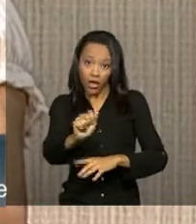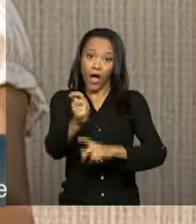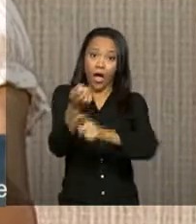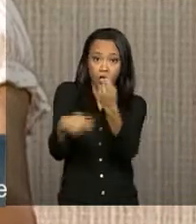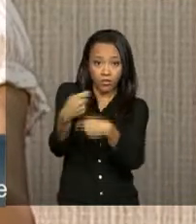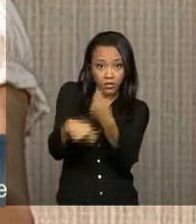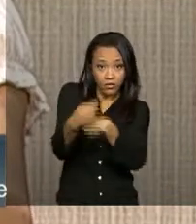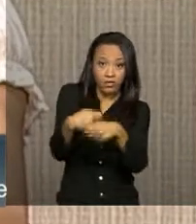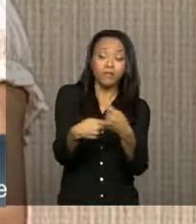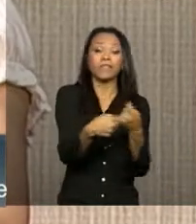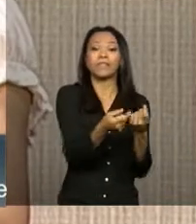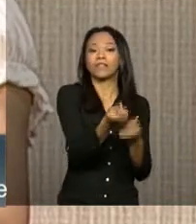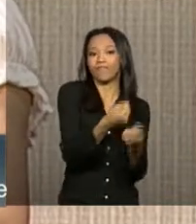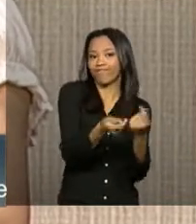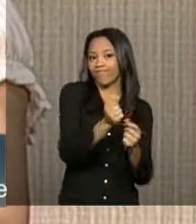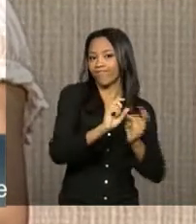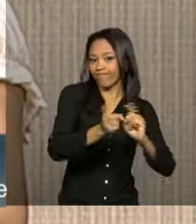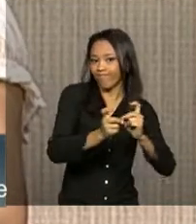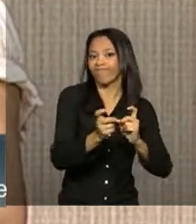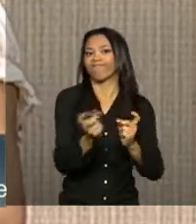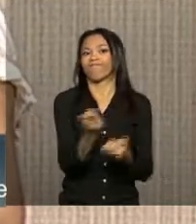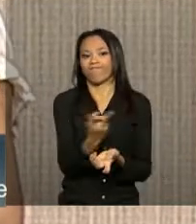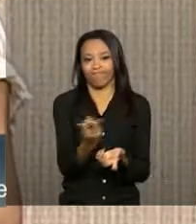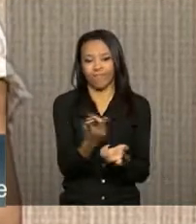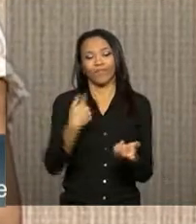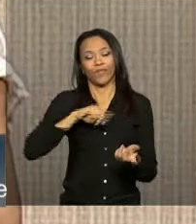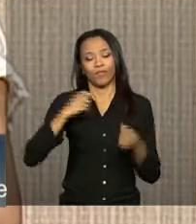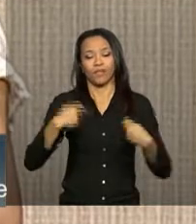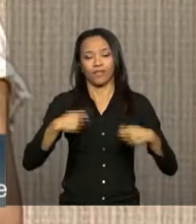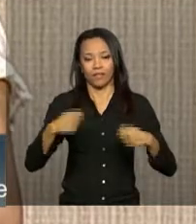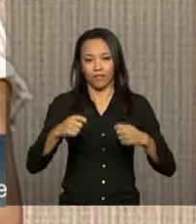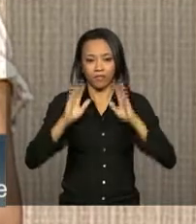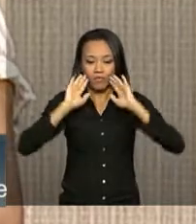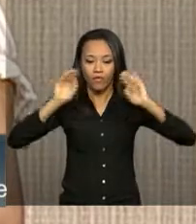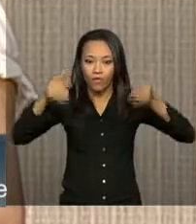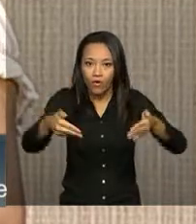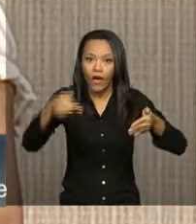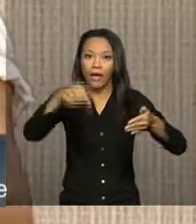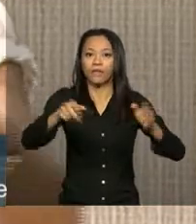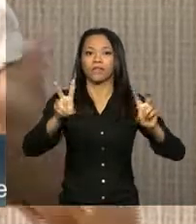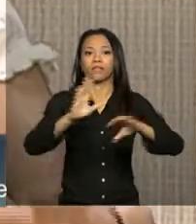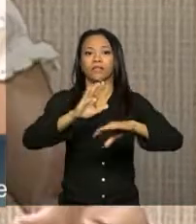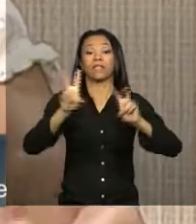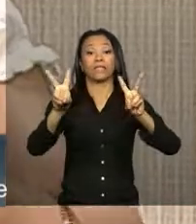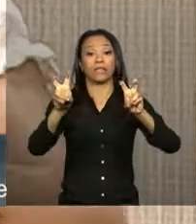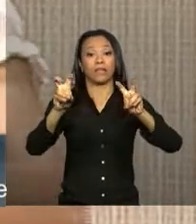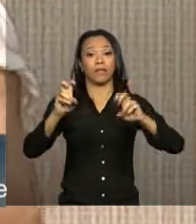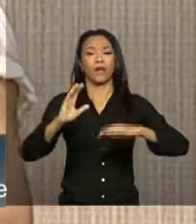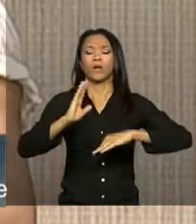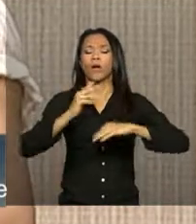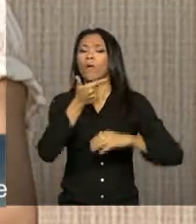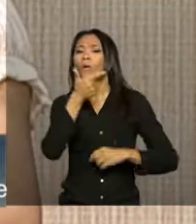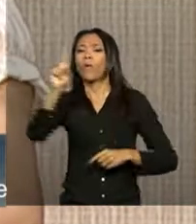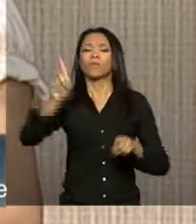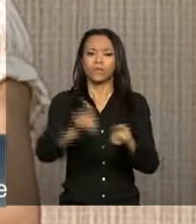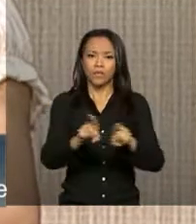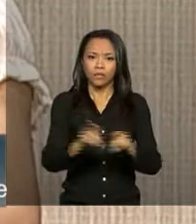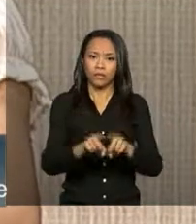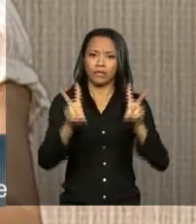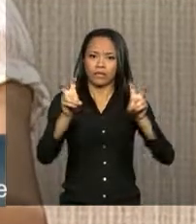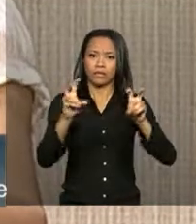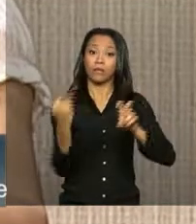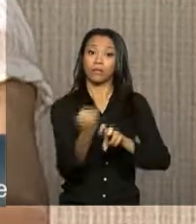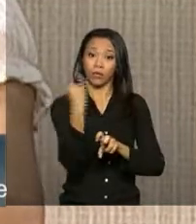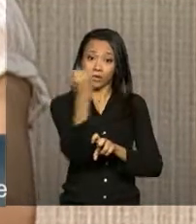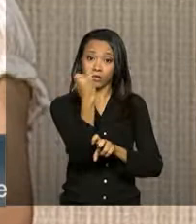então a gente precisa também se dedicar a essa importante pauta outra pauta importante também que temos no que nos